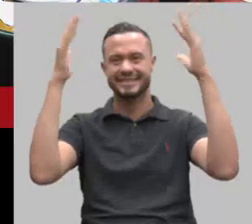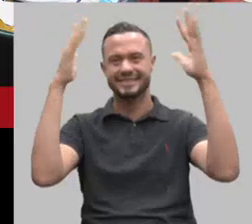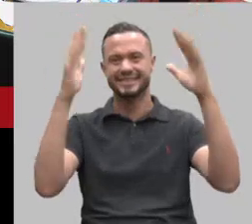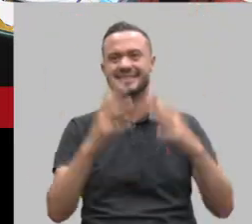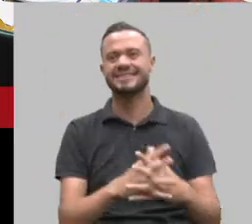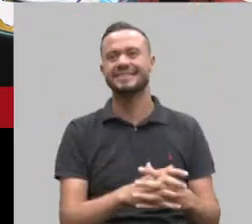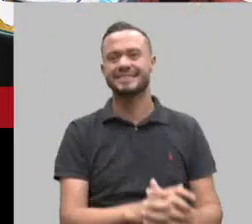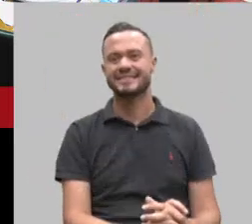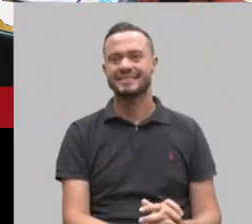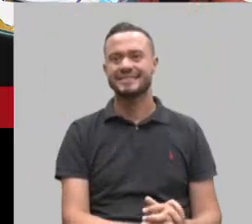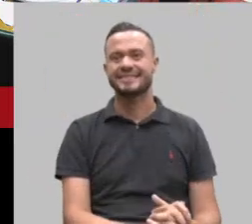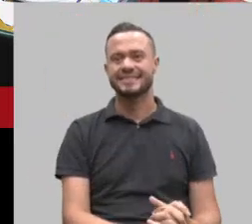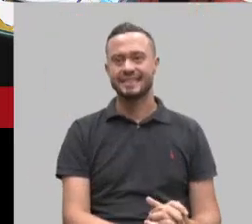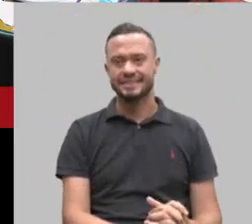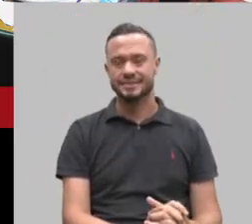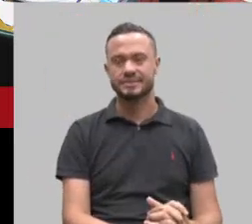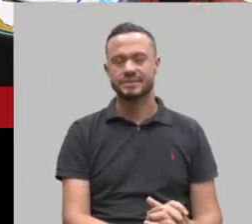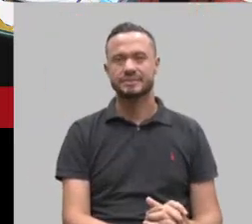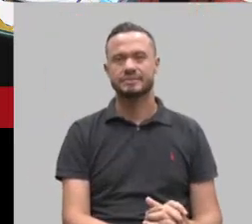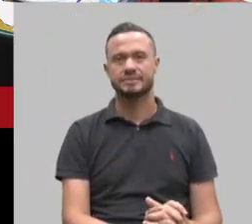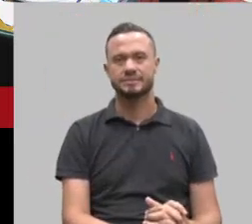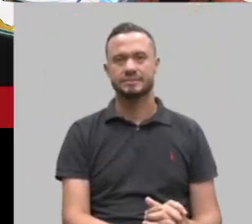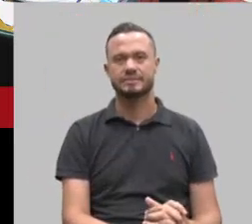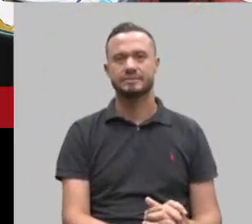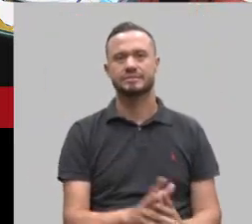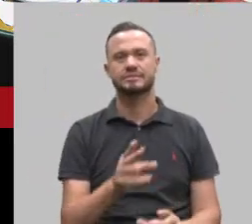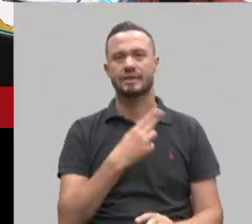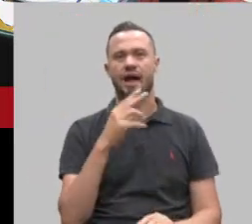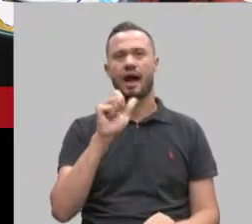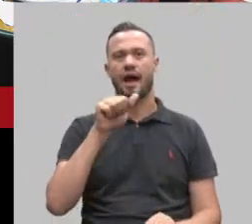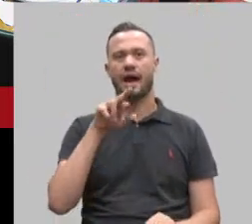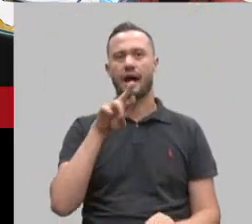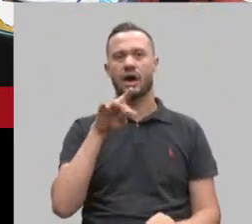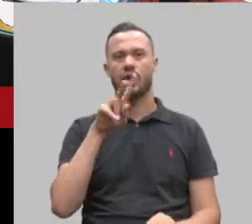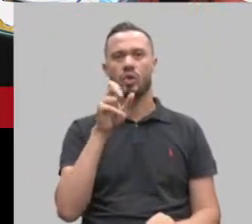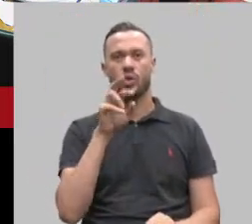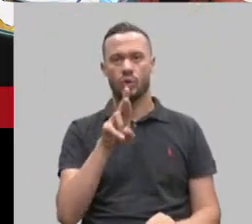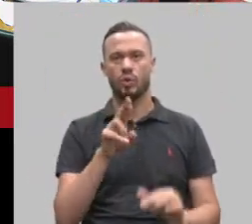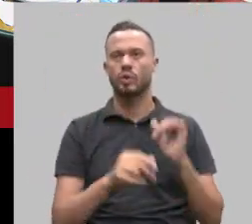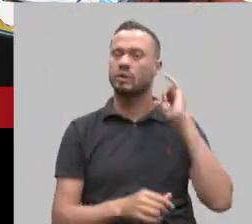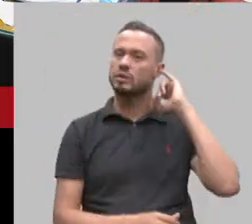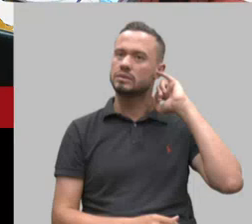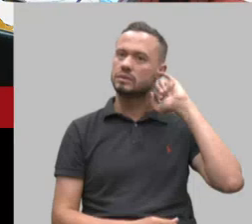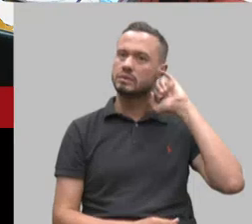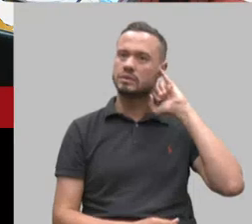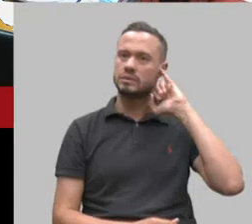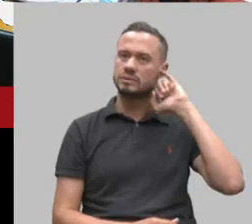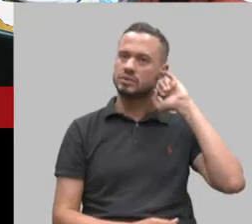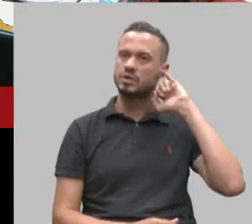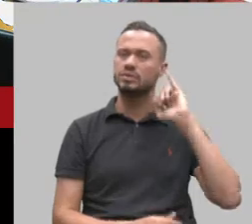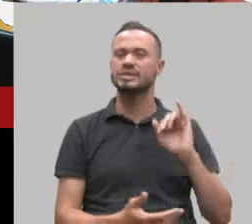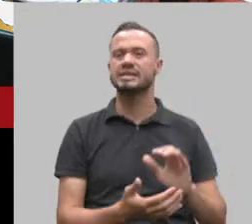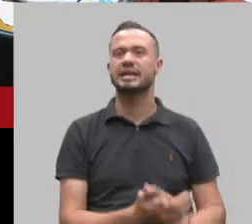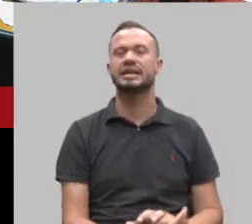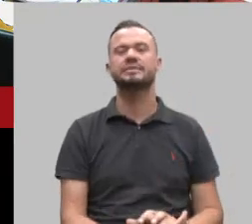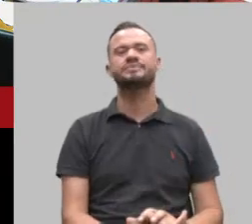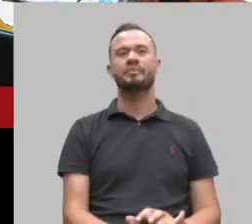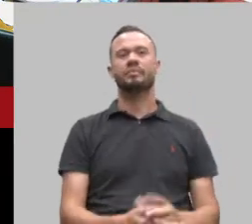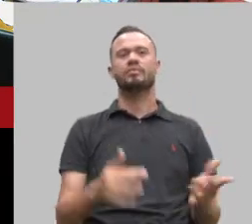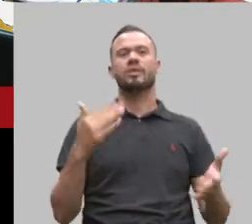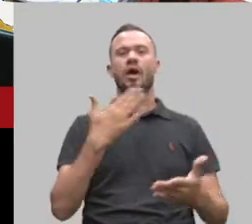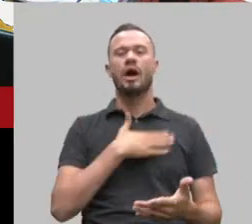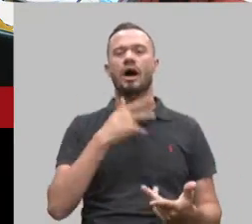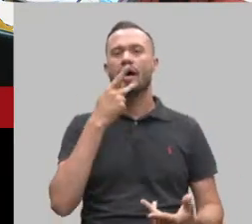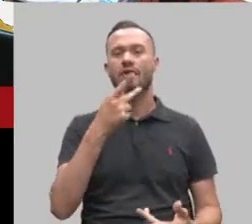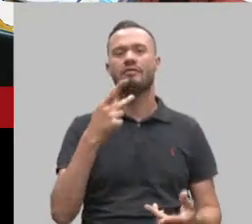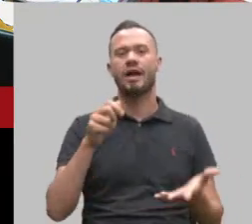diariamente eh Artur Dias po caudas eu queria começar citando Paulo Freire a libertação é um parto e